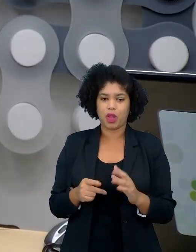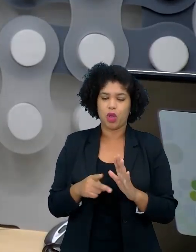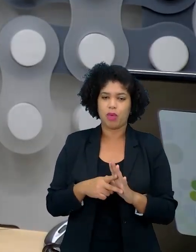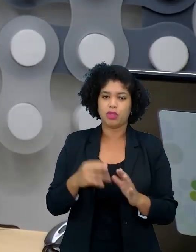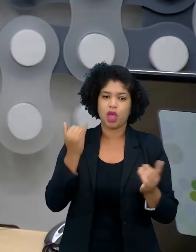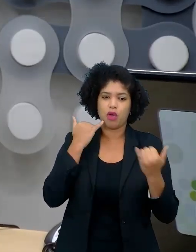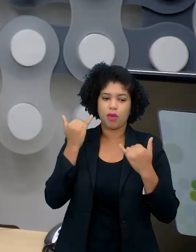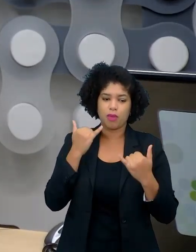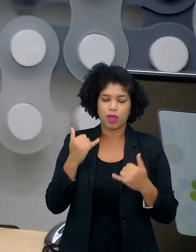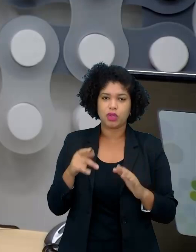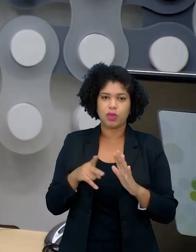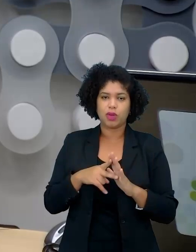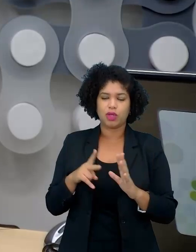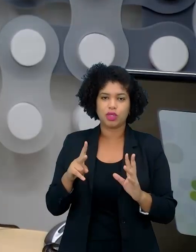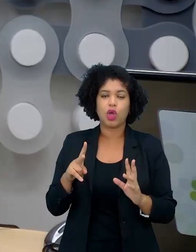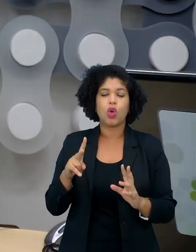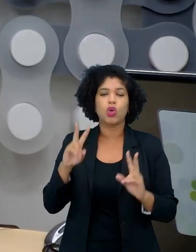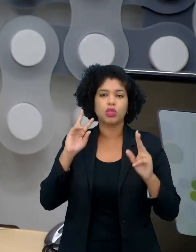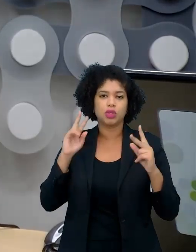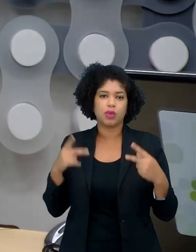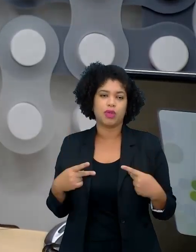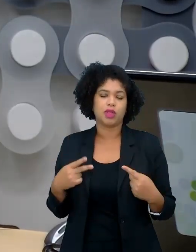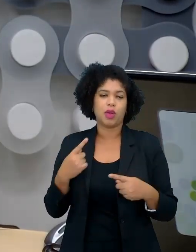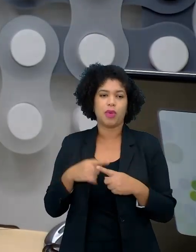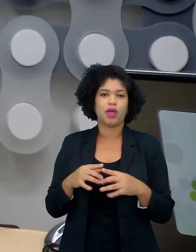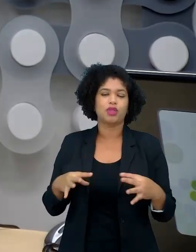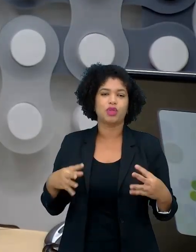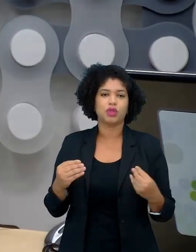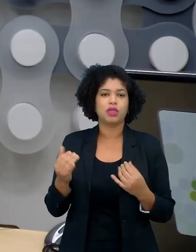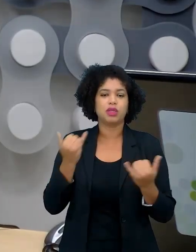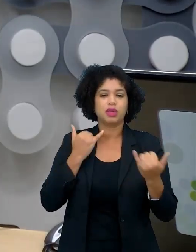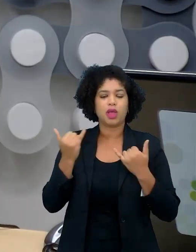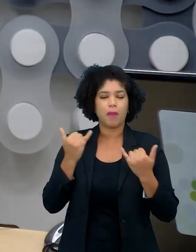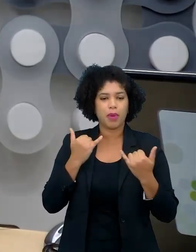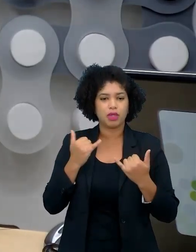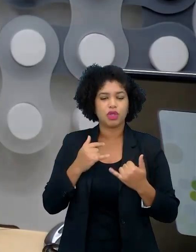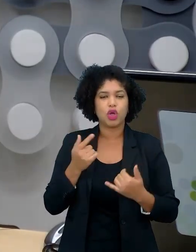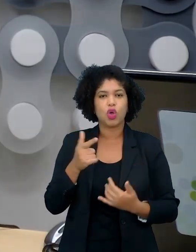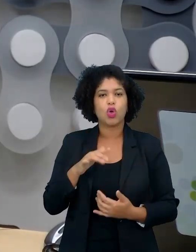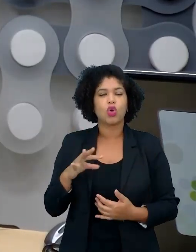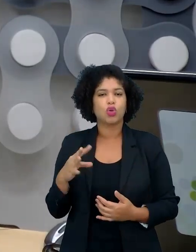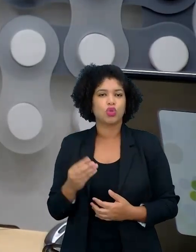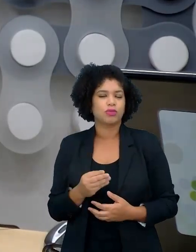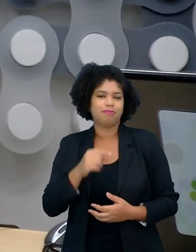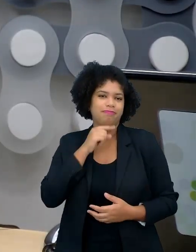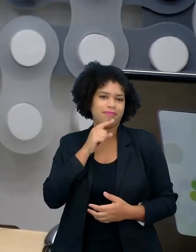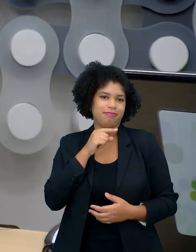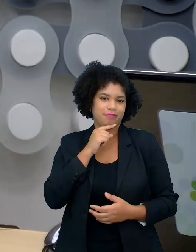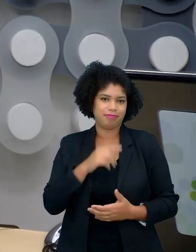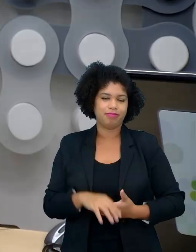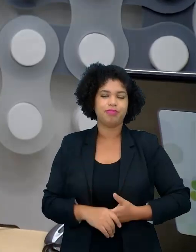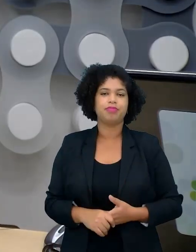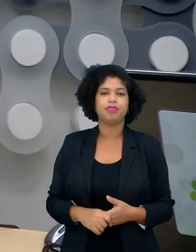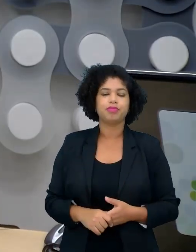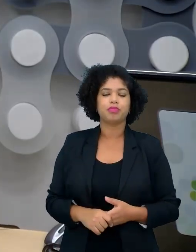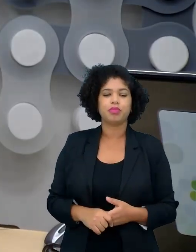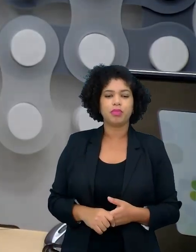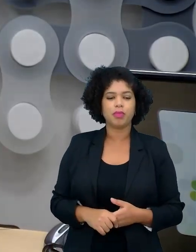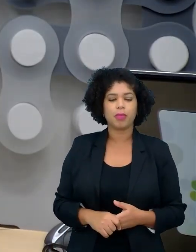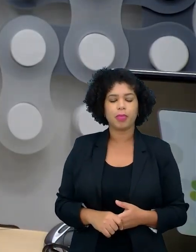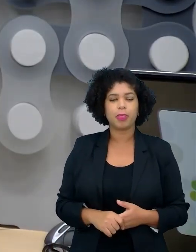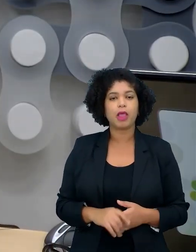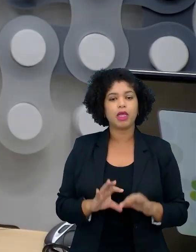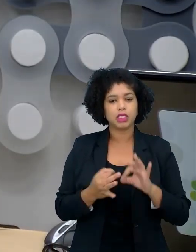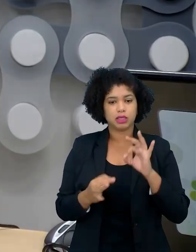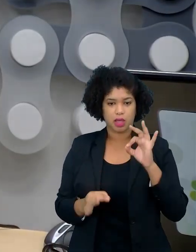dentro de um currículo. O que, no geral, nem todo o conhecimento humano acaba sendo inserido também no currículo. Agora, ele é extenso? Pode